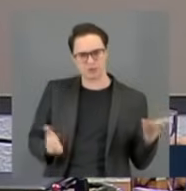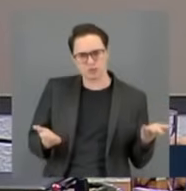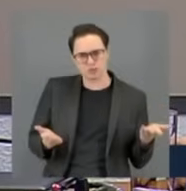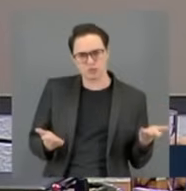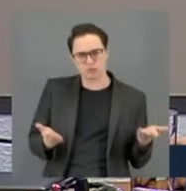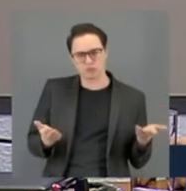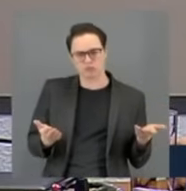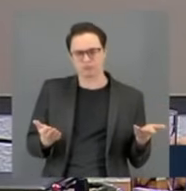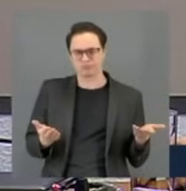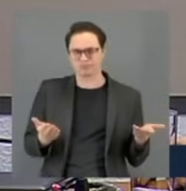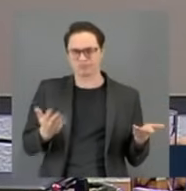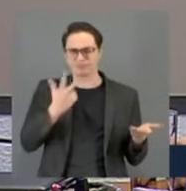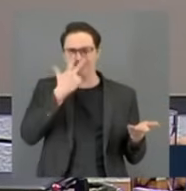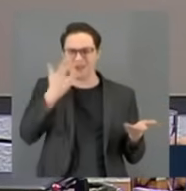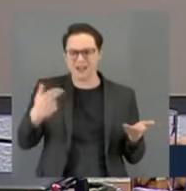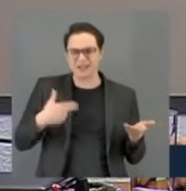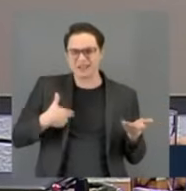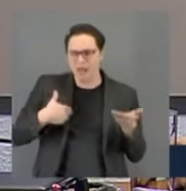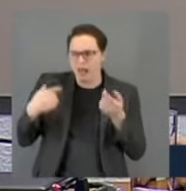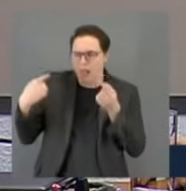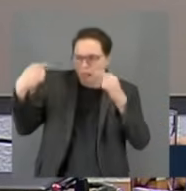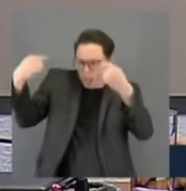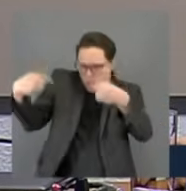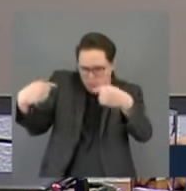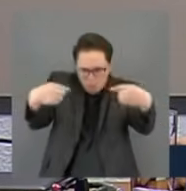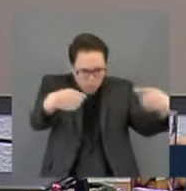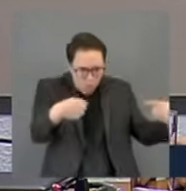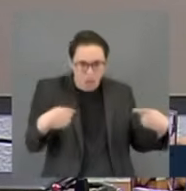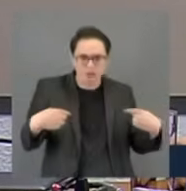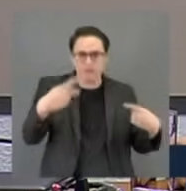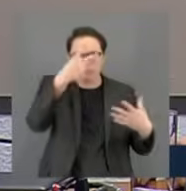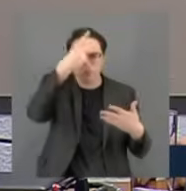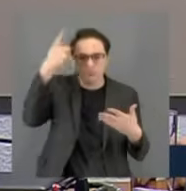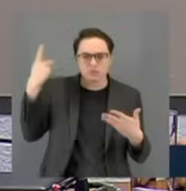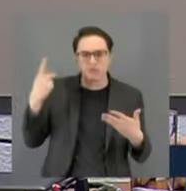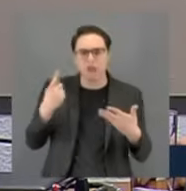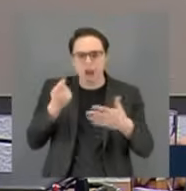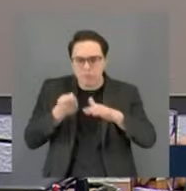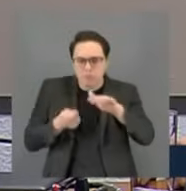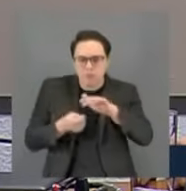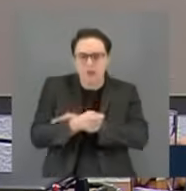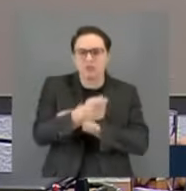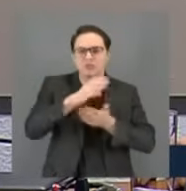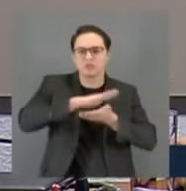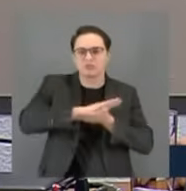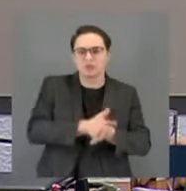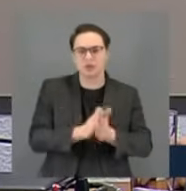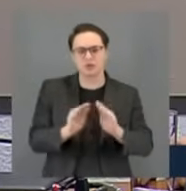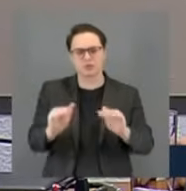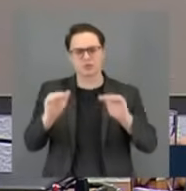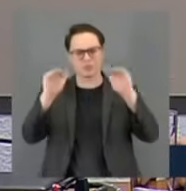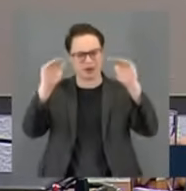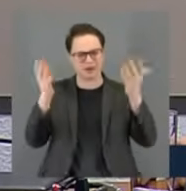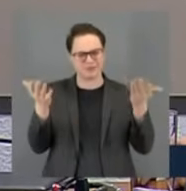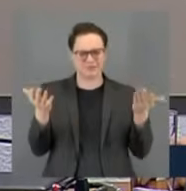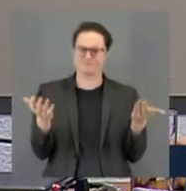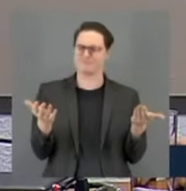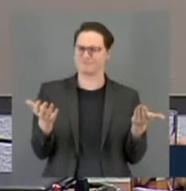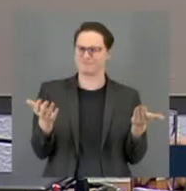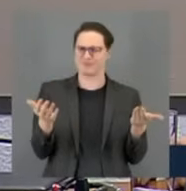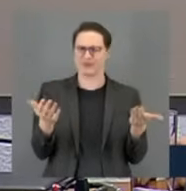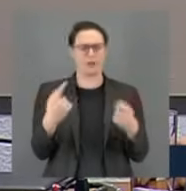uma conspiração internacional bancada por bilionários para destruir a soberania nacional. Que